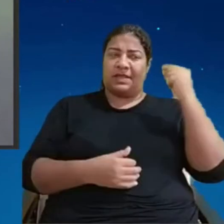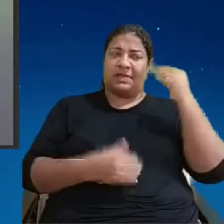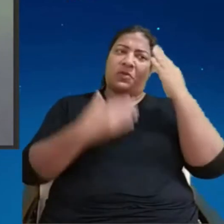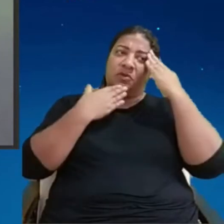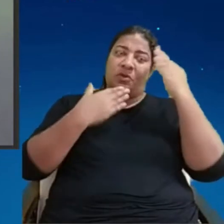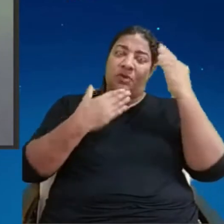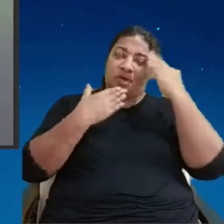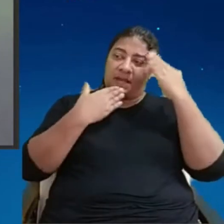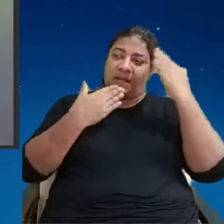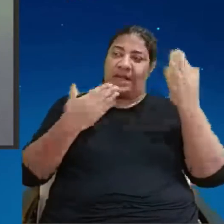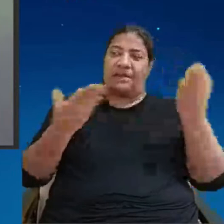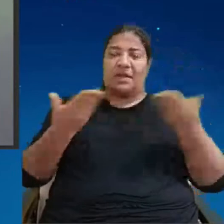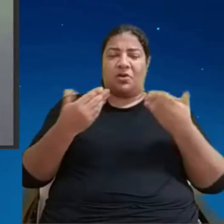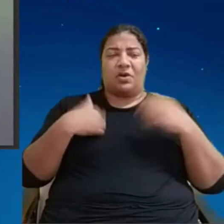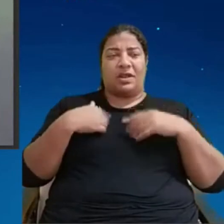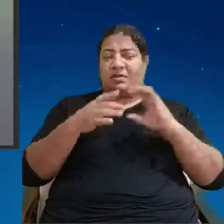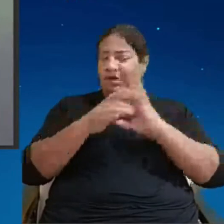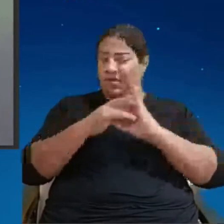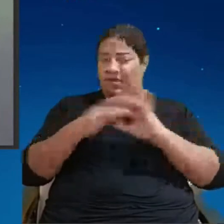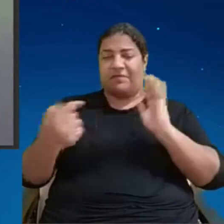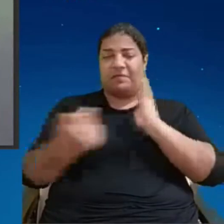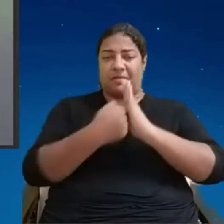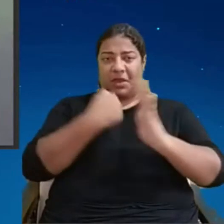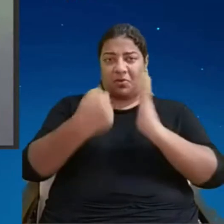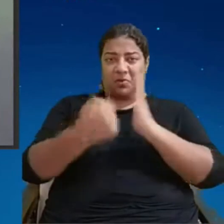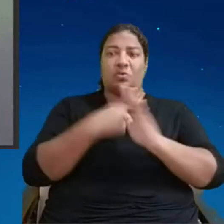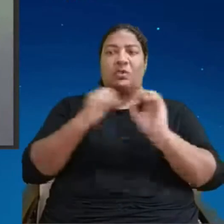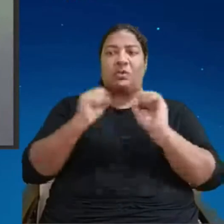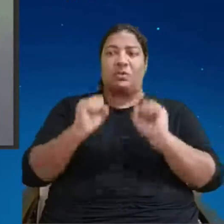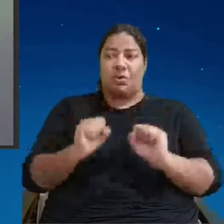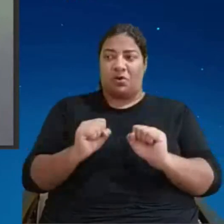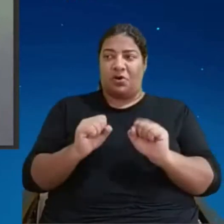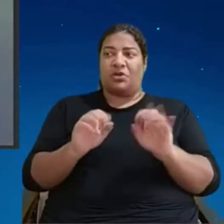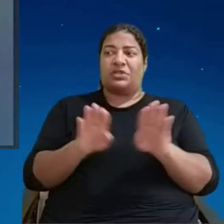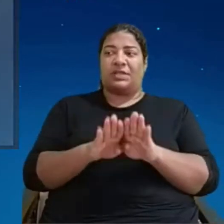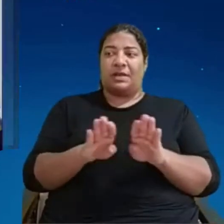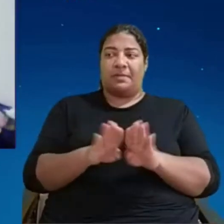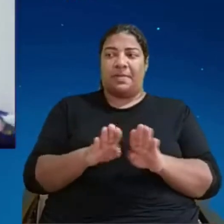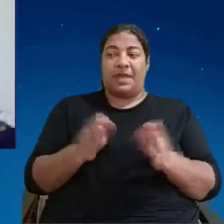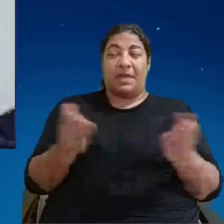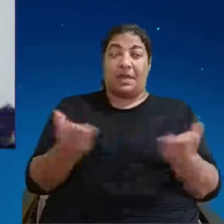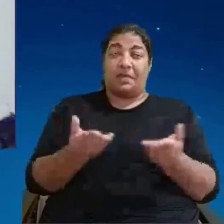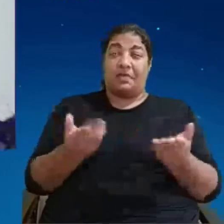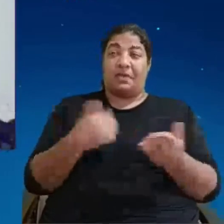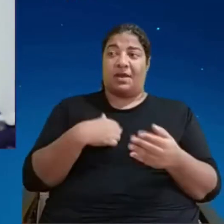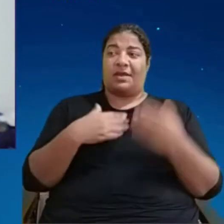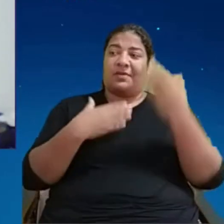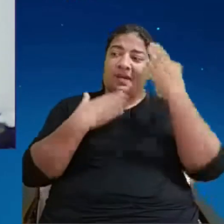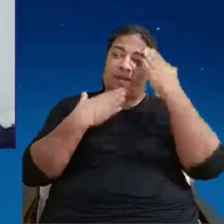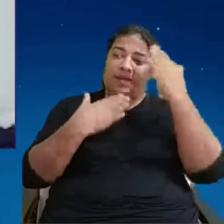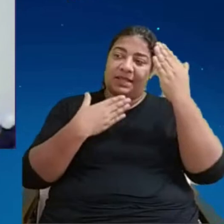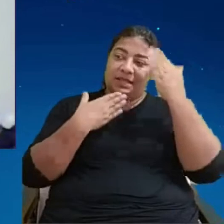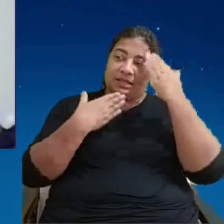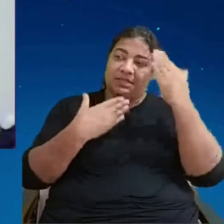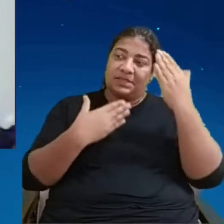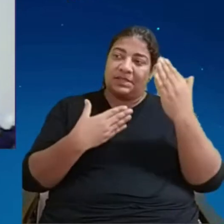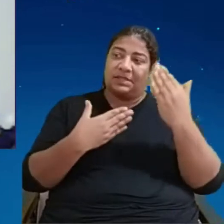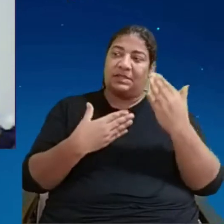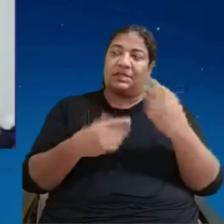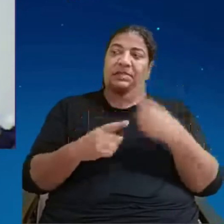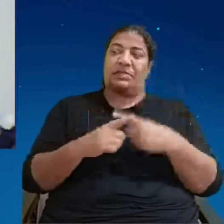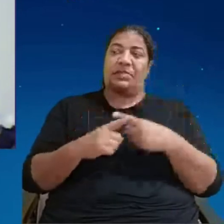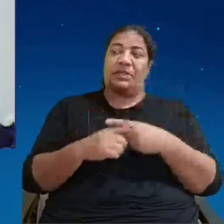para as perguntas, né? E estou muito, mais uma vez, agradecida, né? Para que vocês